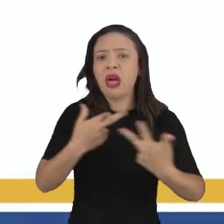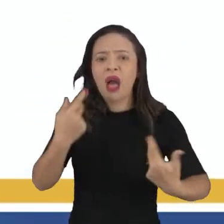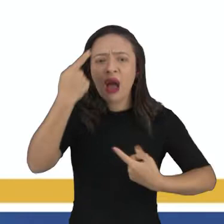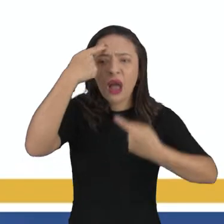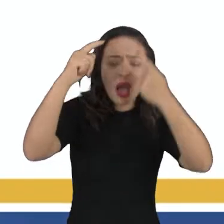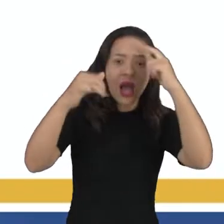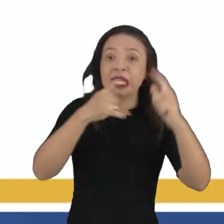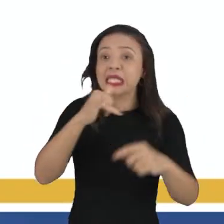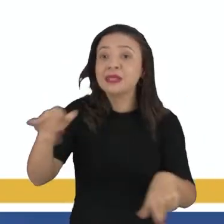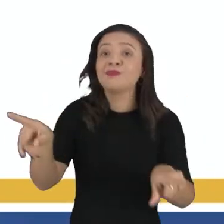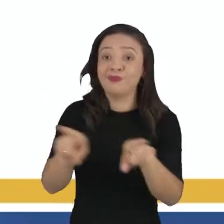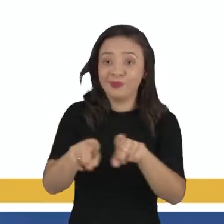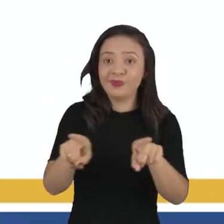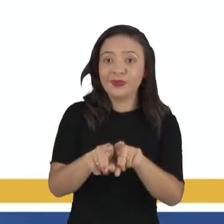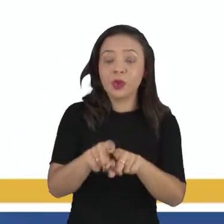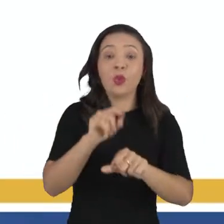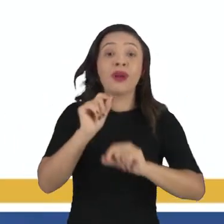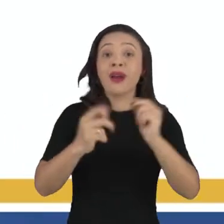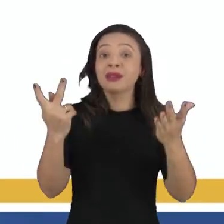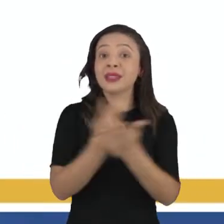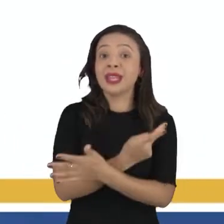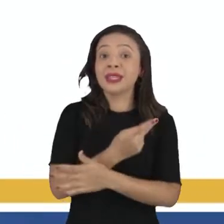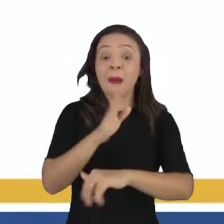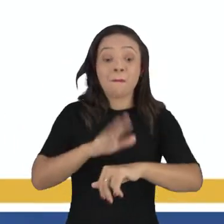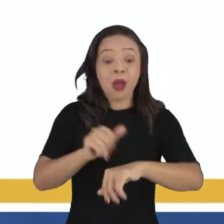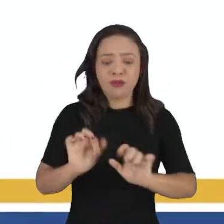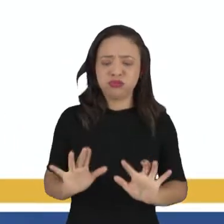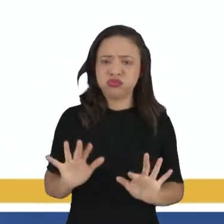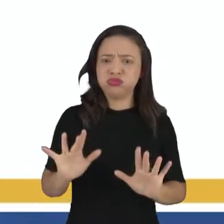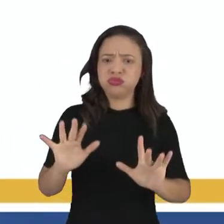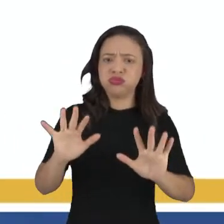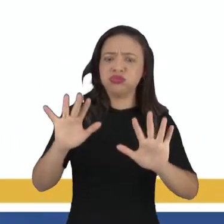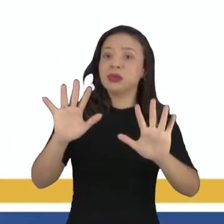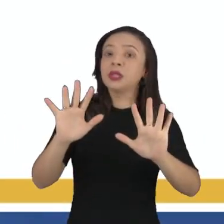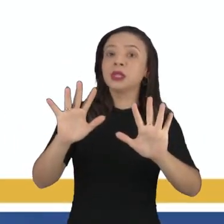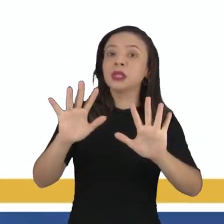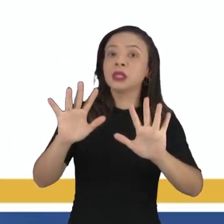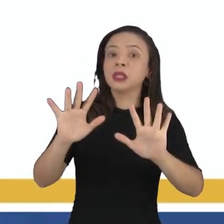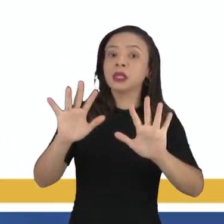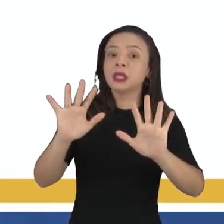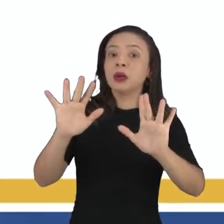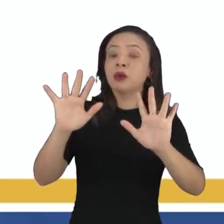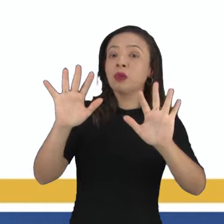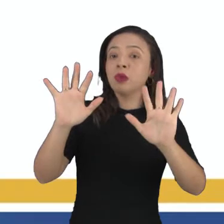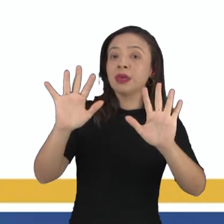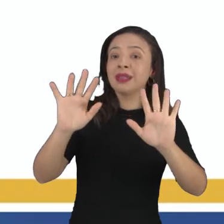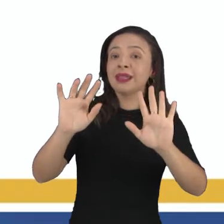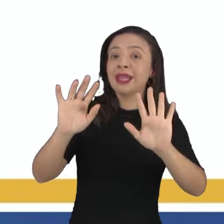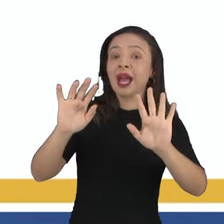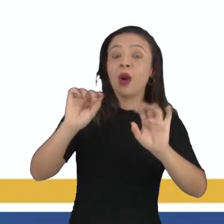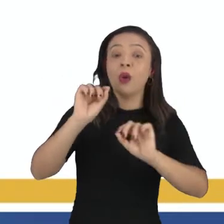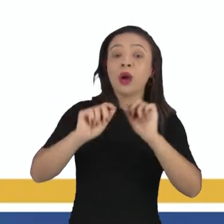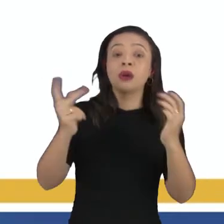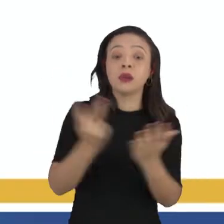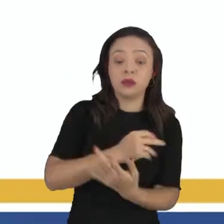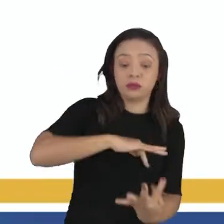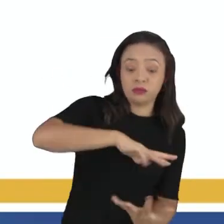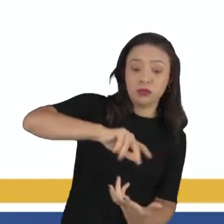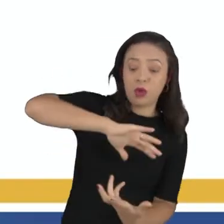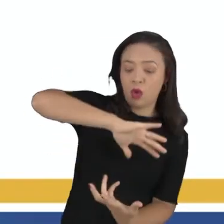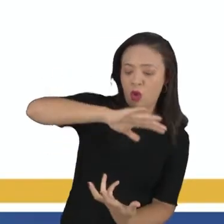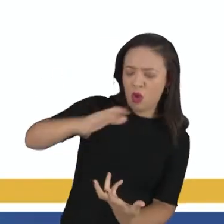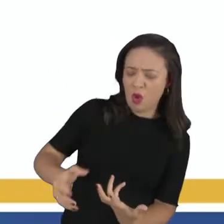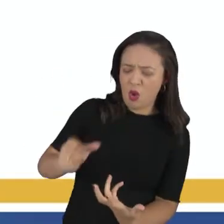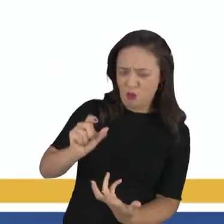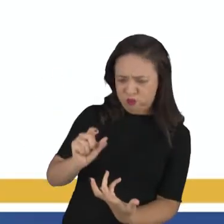de eletricidade, mais gases que formam essa barreira foram lançados na atmosfera e essa barreira fica cada vez mais